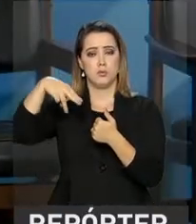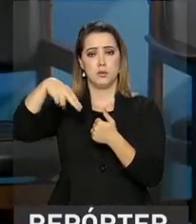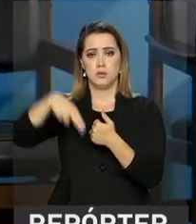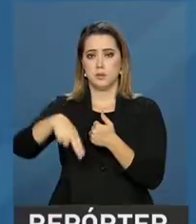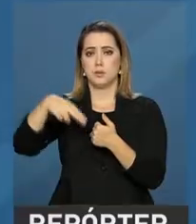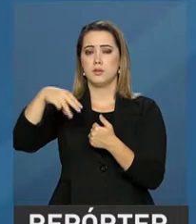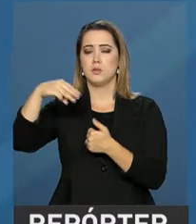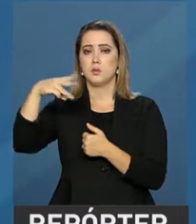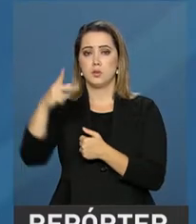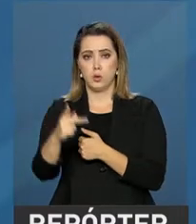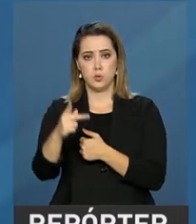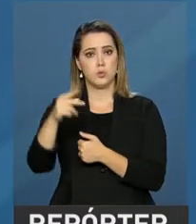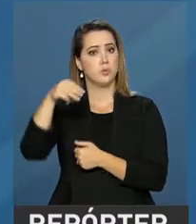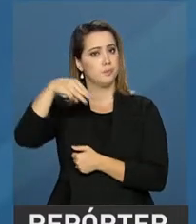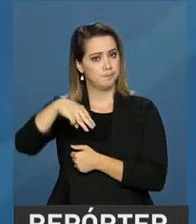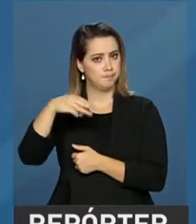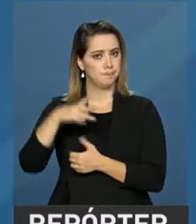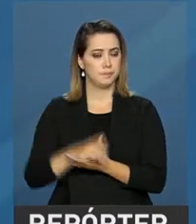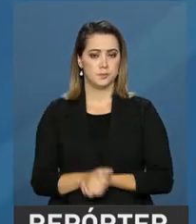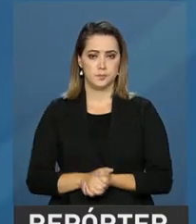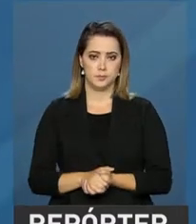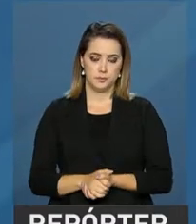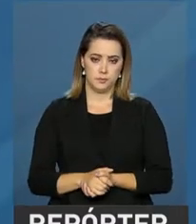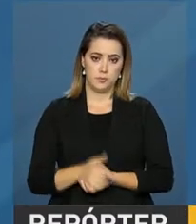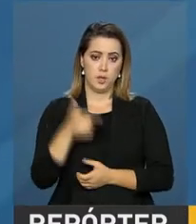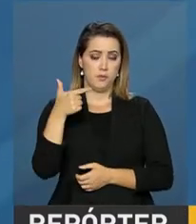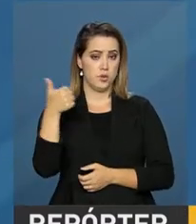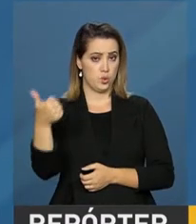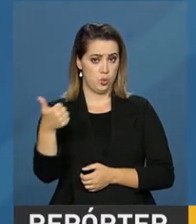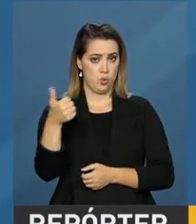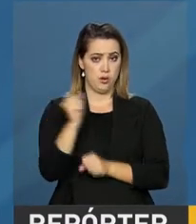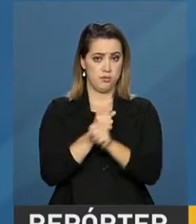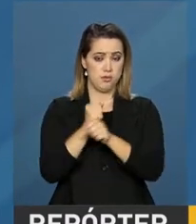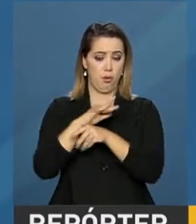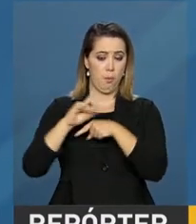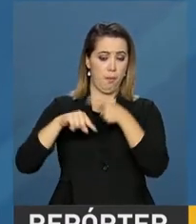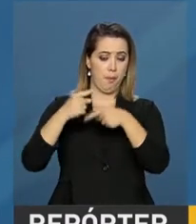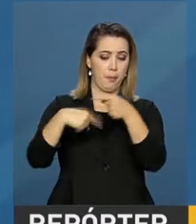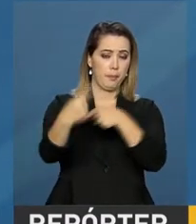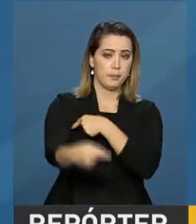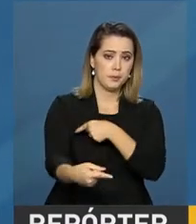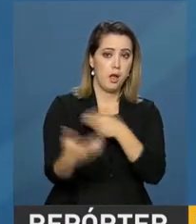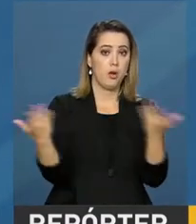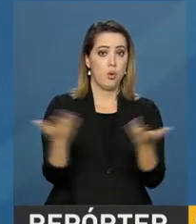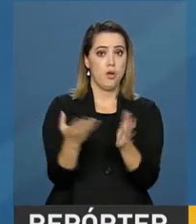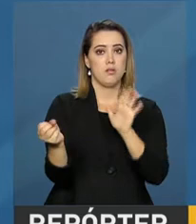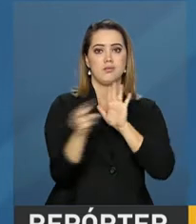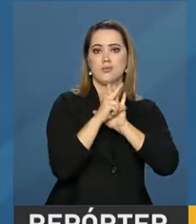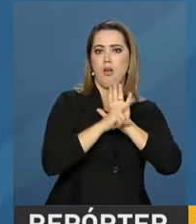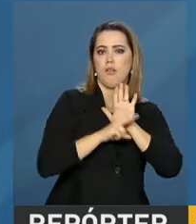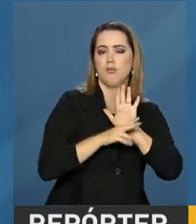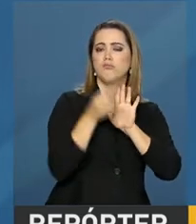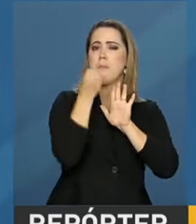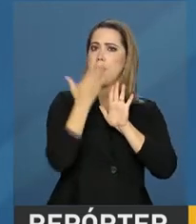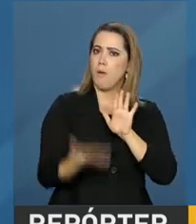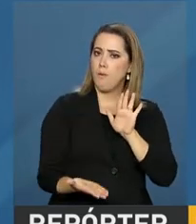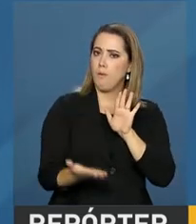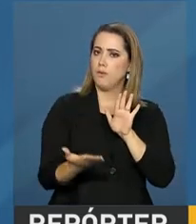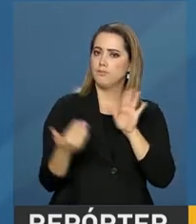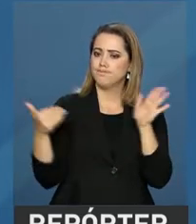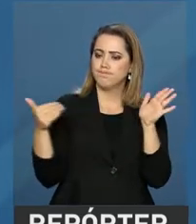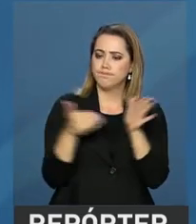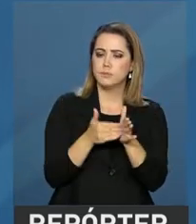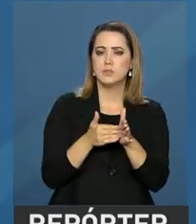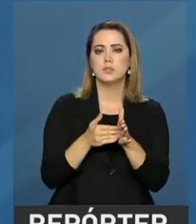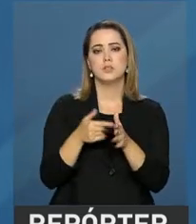mineral vinte e um anos depois de este novo conjunto de medidas vêm em boa hora interromper o